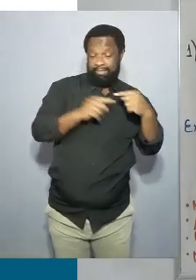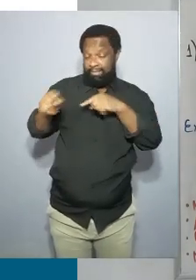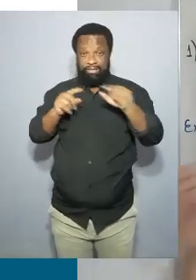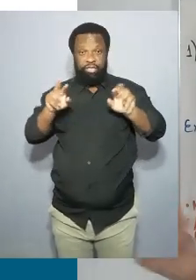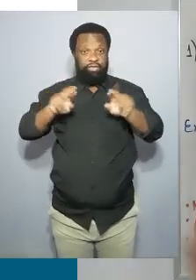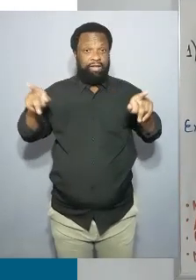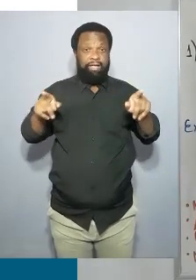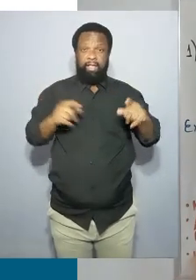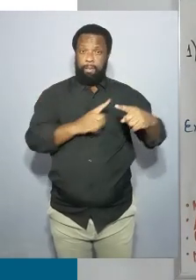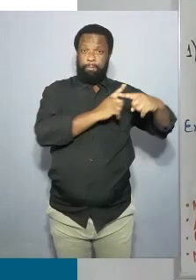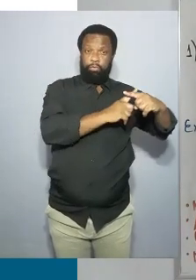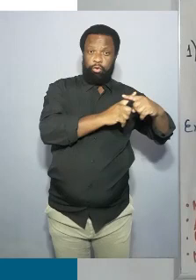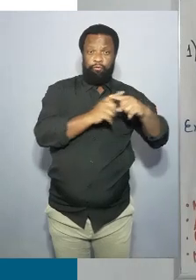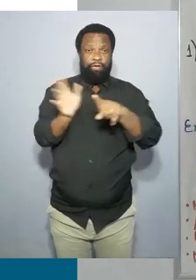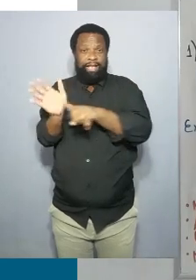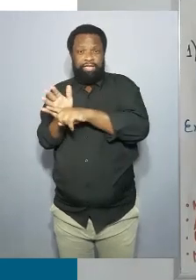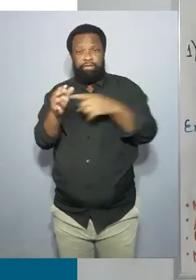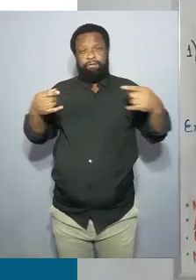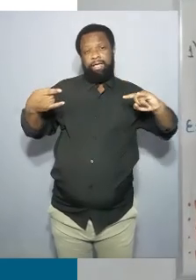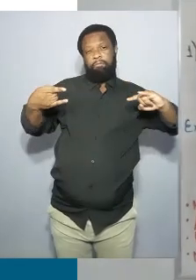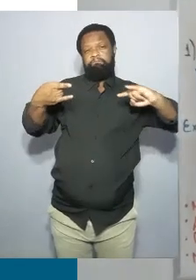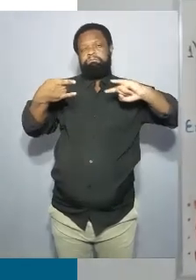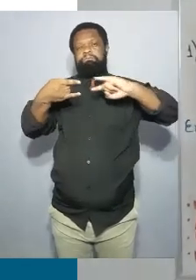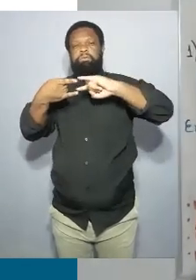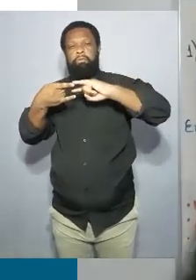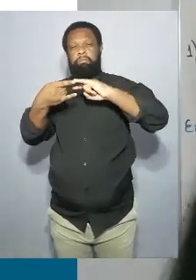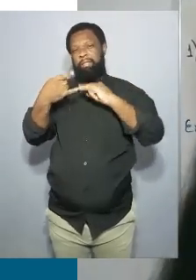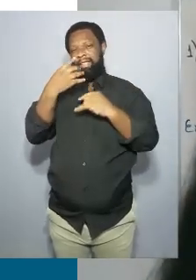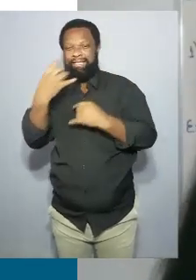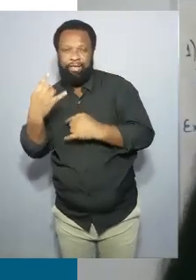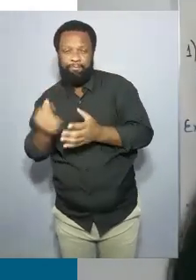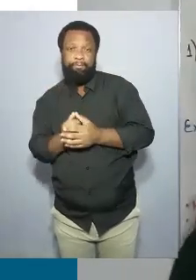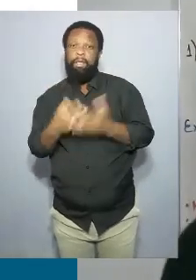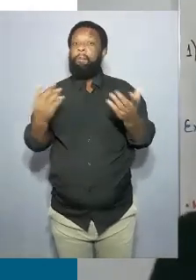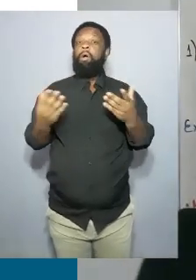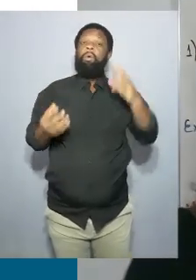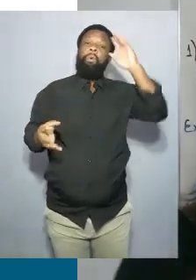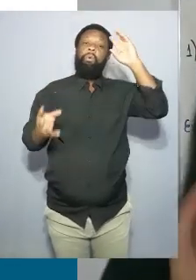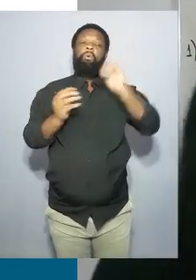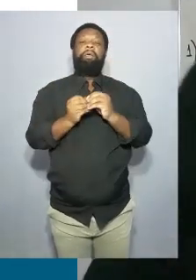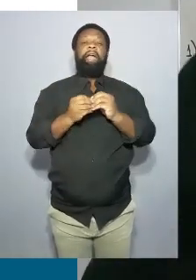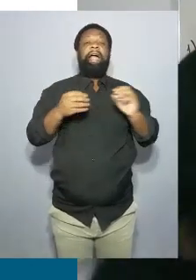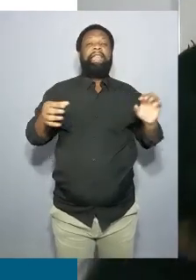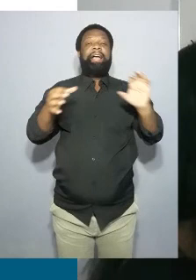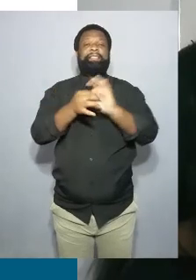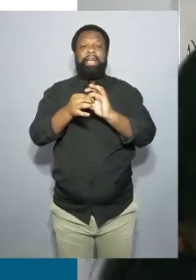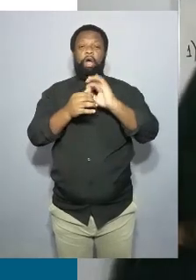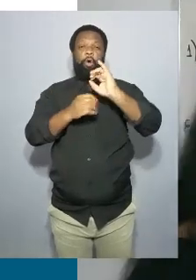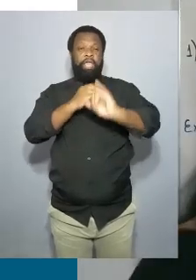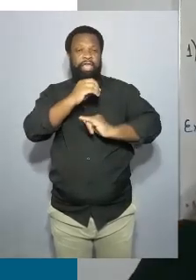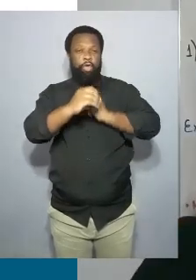apresentam cargas de sinais opostos. Nós podemos dizer o seguinte, que a ligação iônica ela sempre ocorre